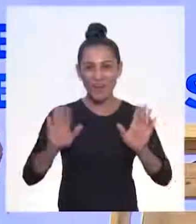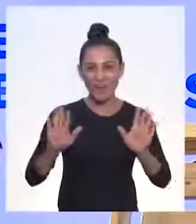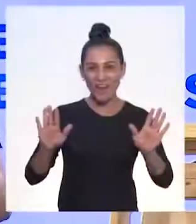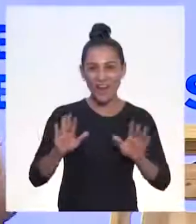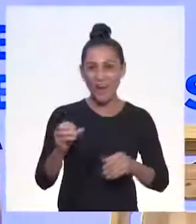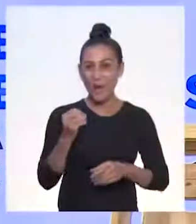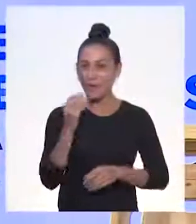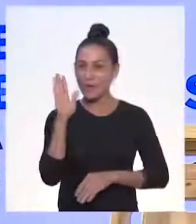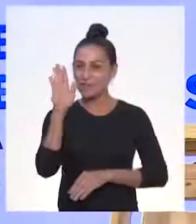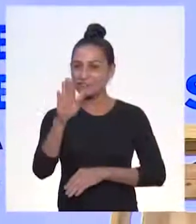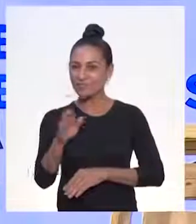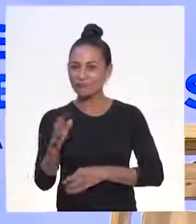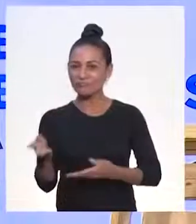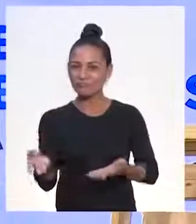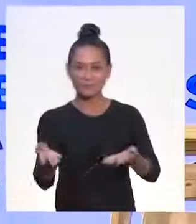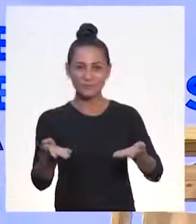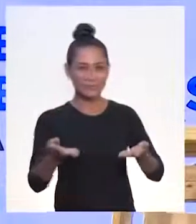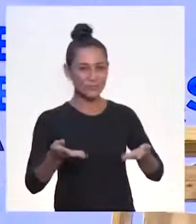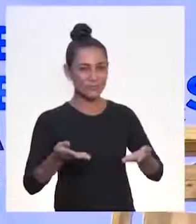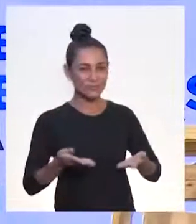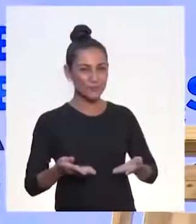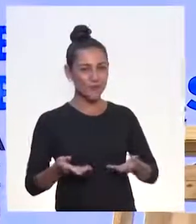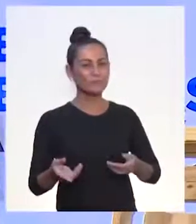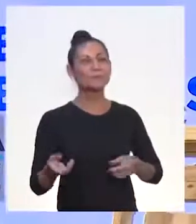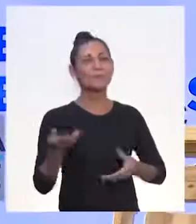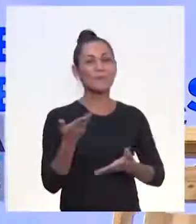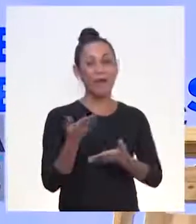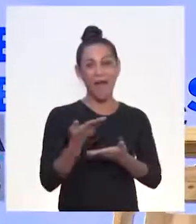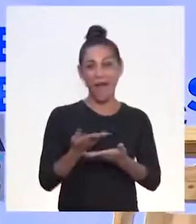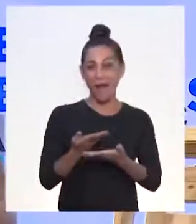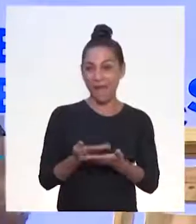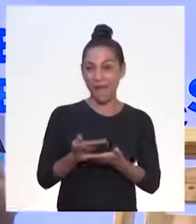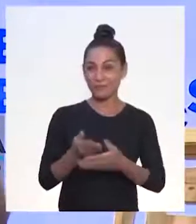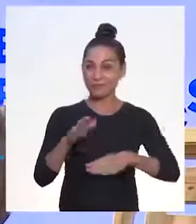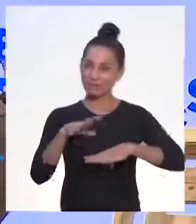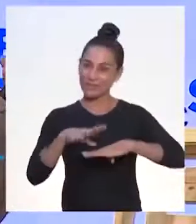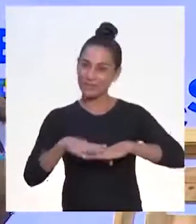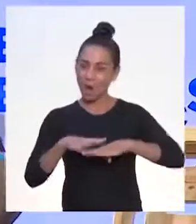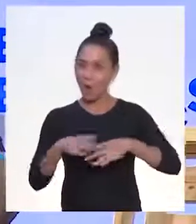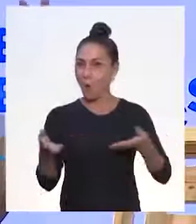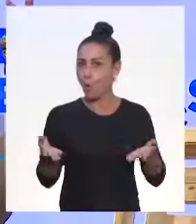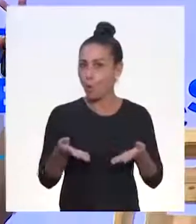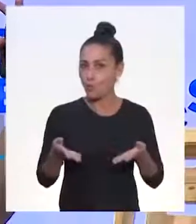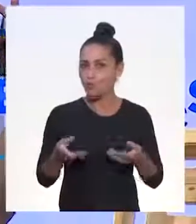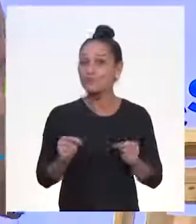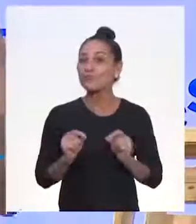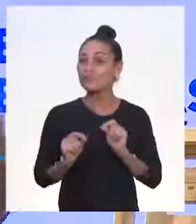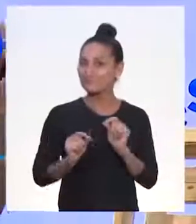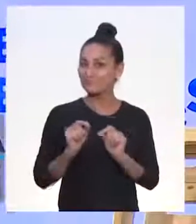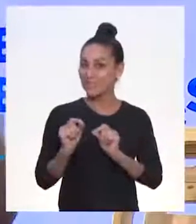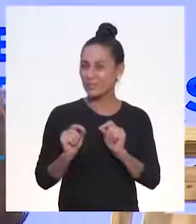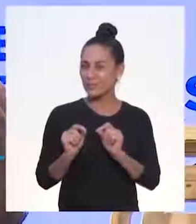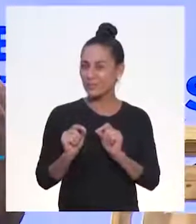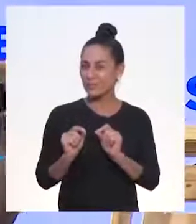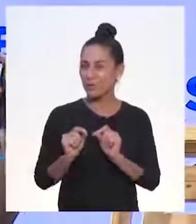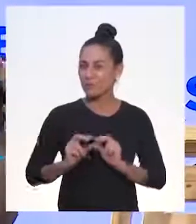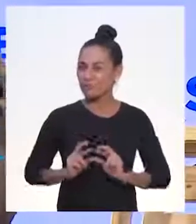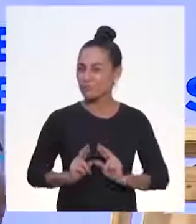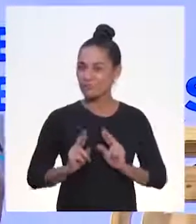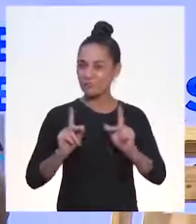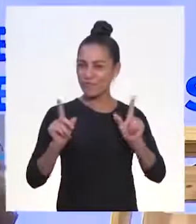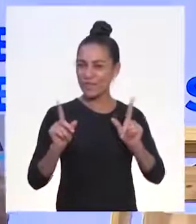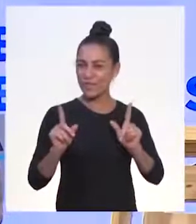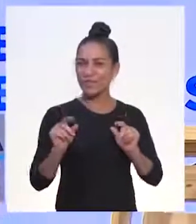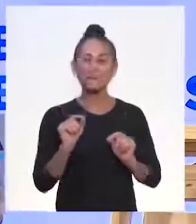Olá, boa tarde! Sejam todos bem-vindos para mais uma aula de matemática. Hoje nós vamos fazer um pouquinho diferente aí,